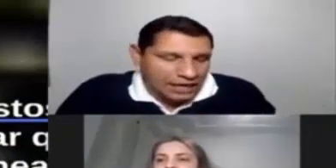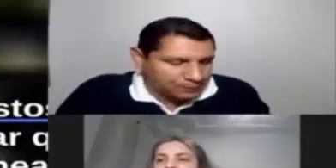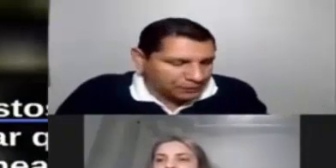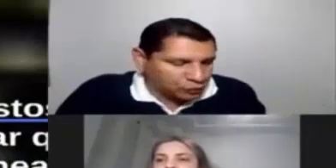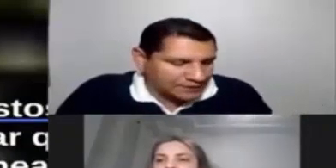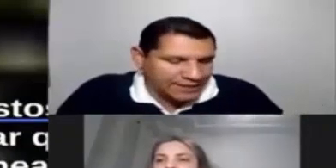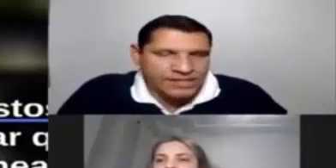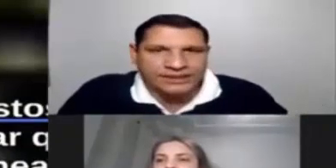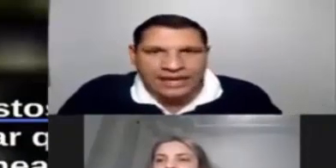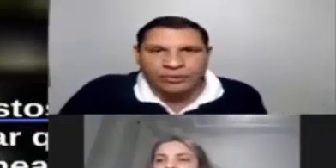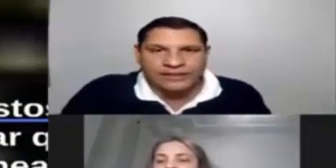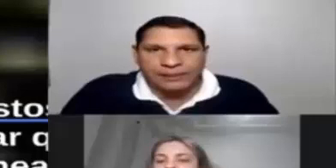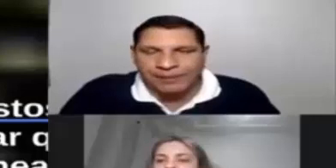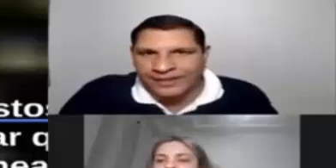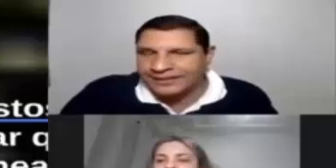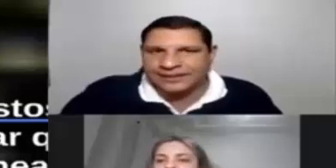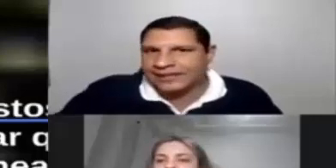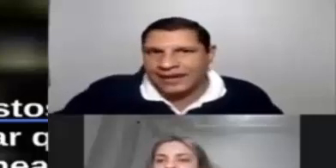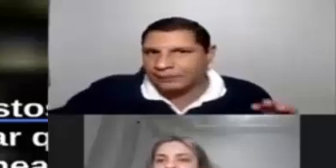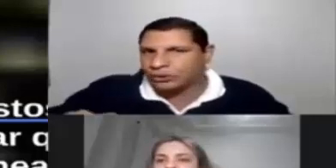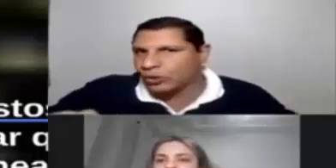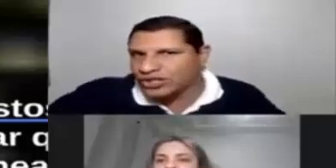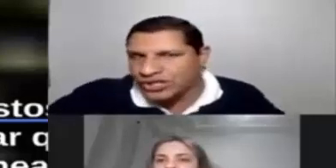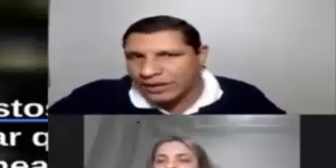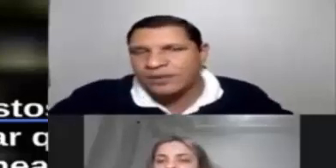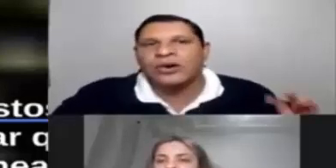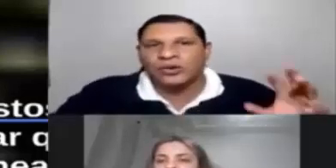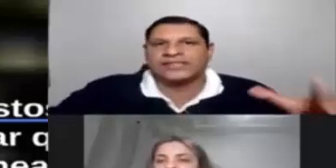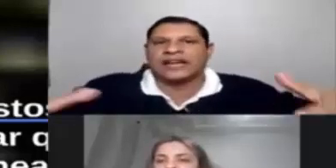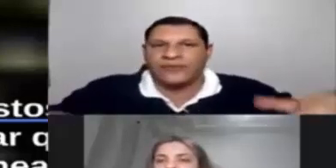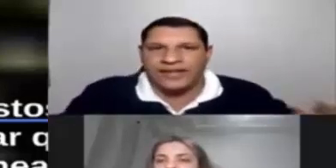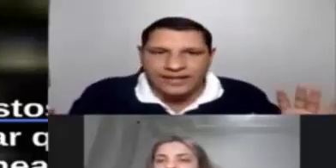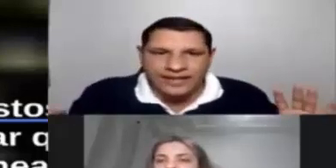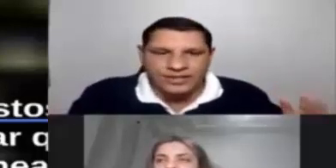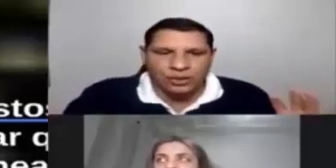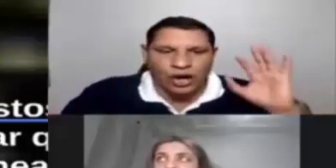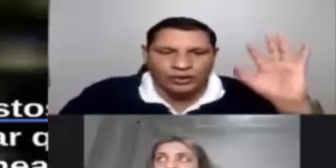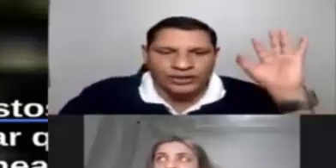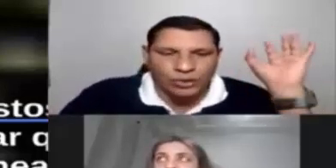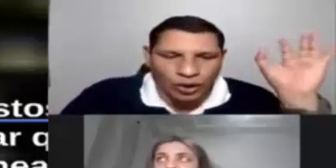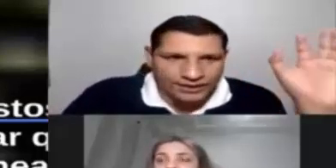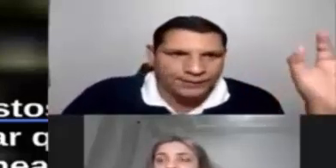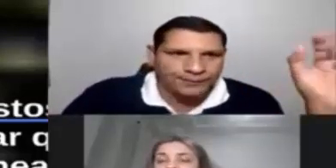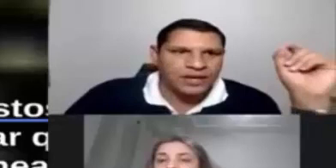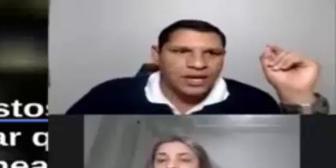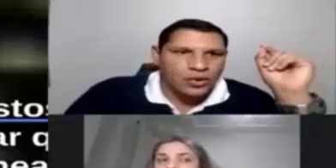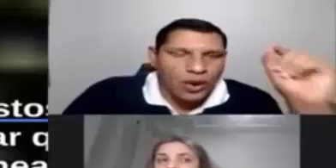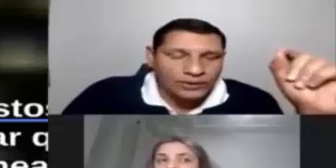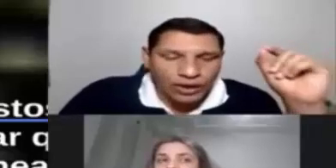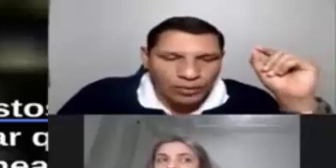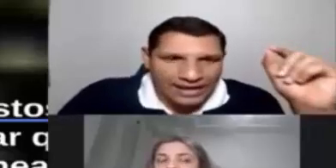as pessoas acreditavam independente se era mitologia ou se era fé da igreja então olha o que ele coloca aqui